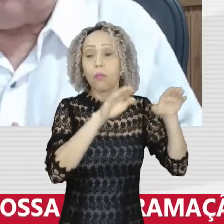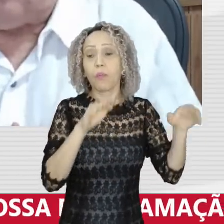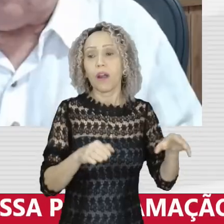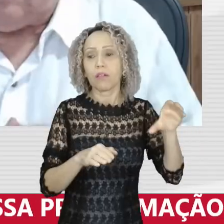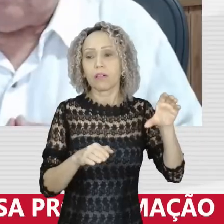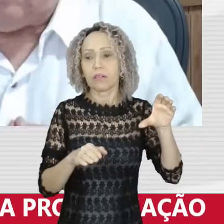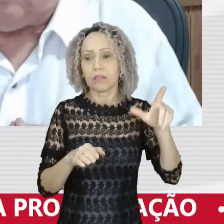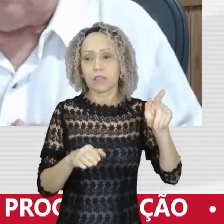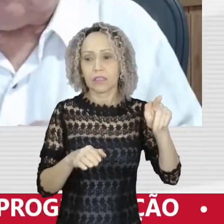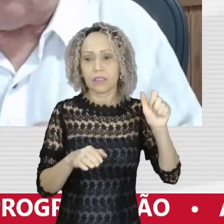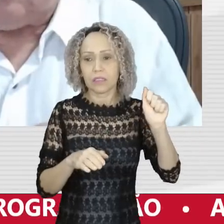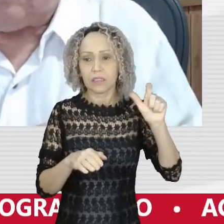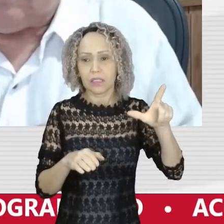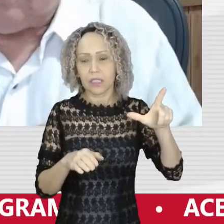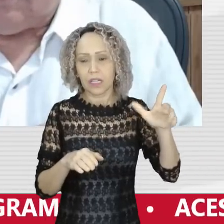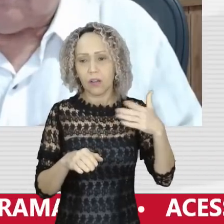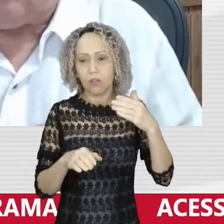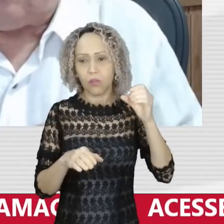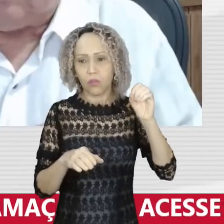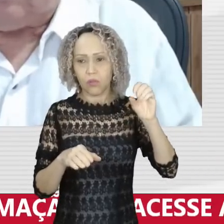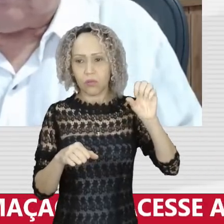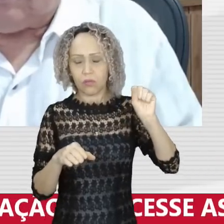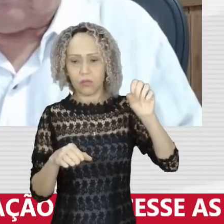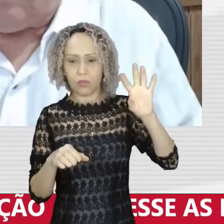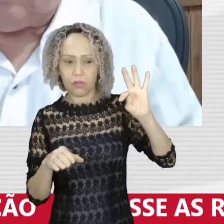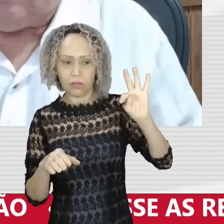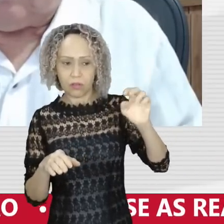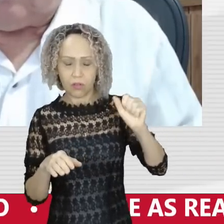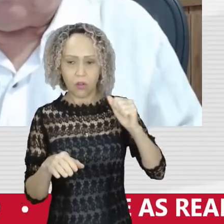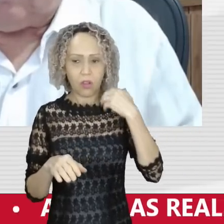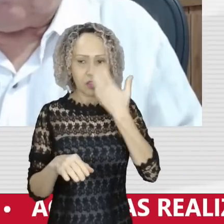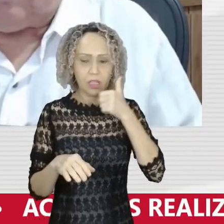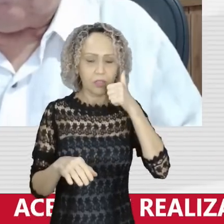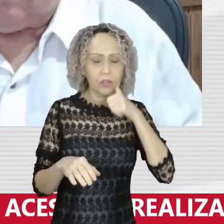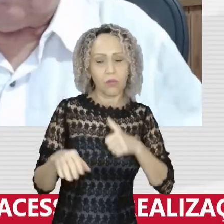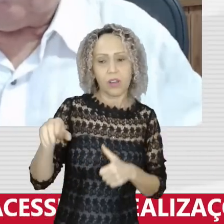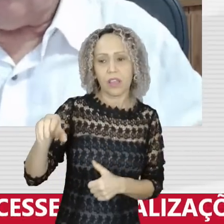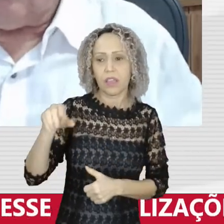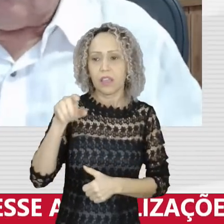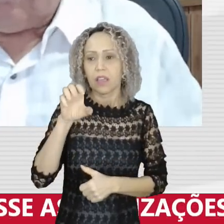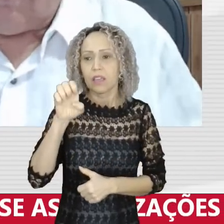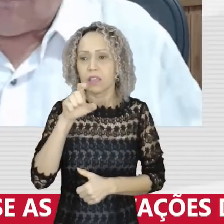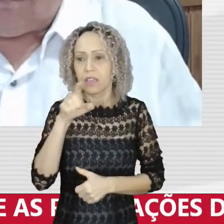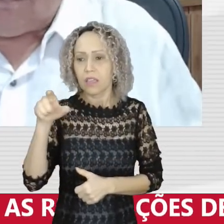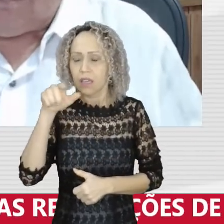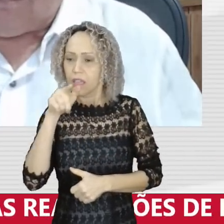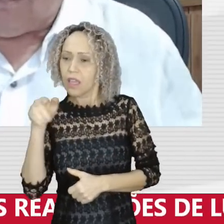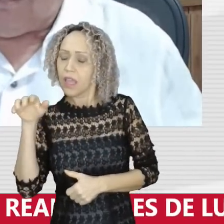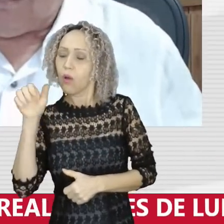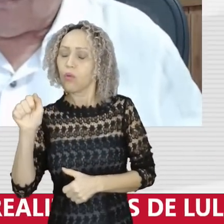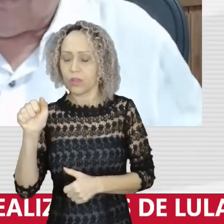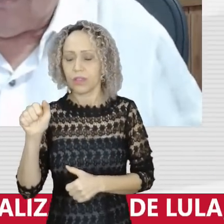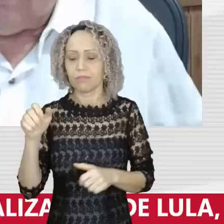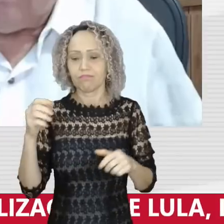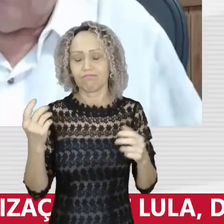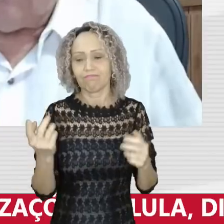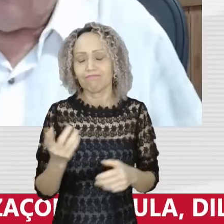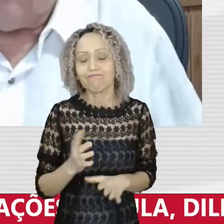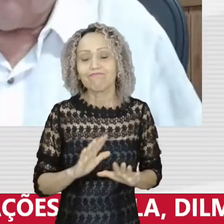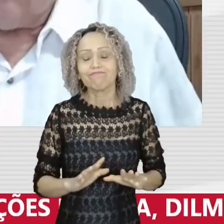atrações nacionais. A previsão é de que comece lá por volta das 17 horas, né, quando termina ali a cerimônia, e